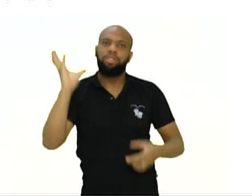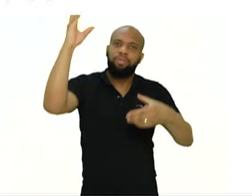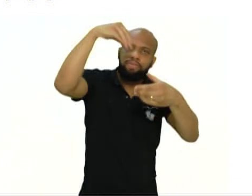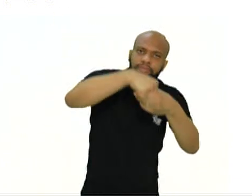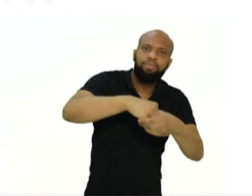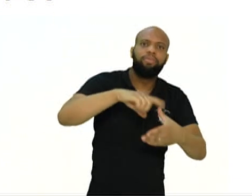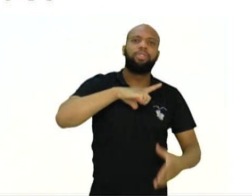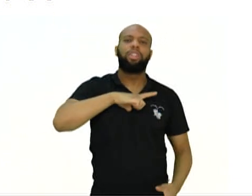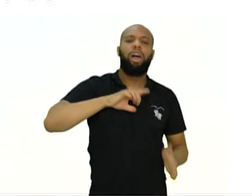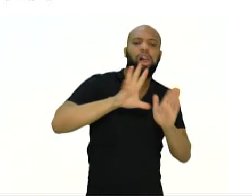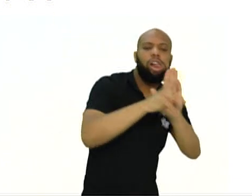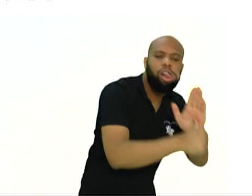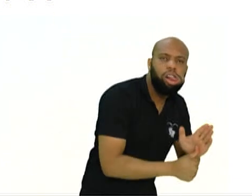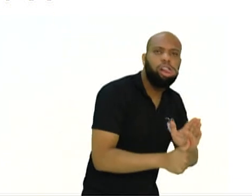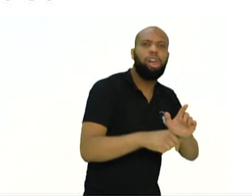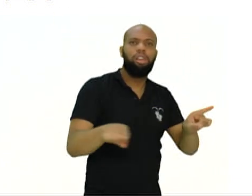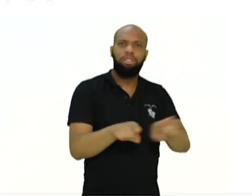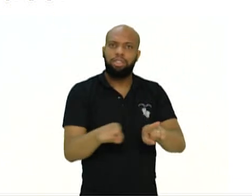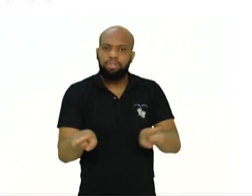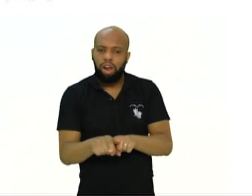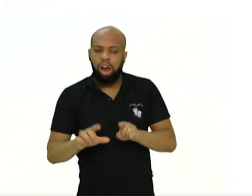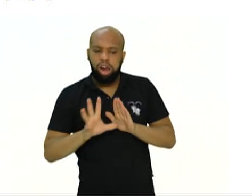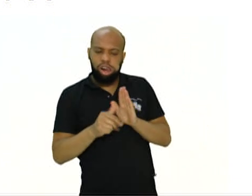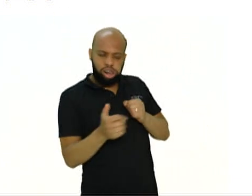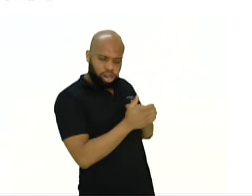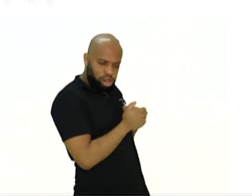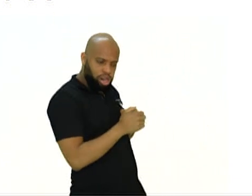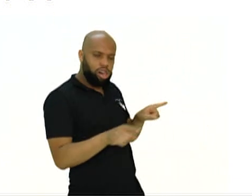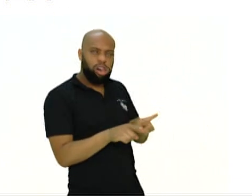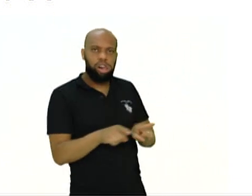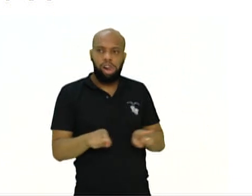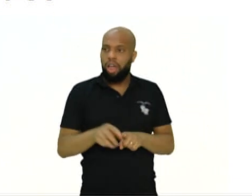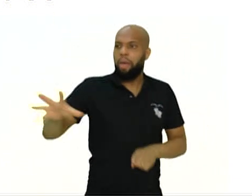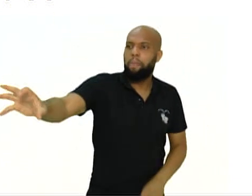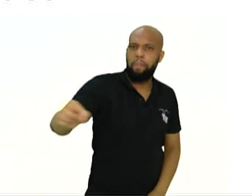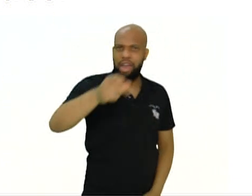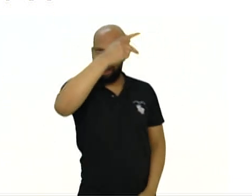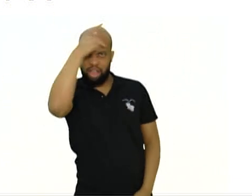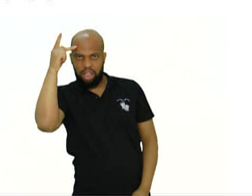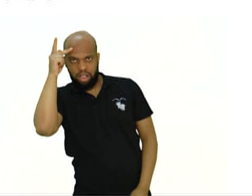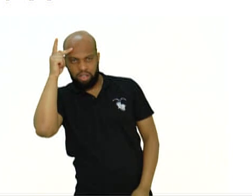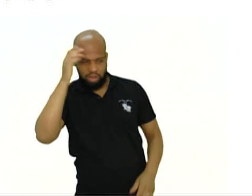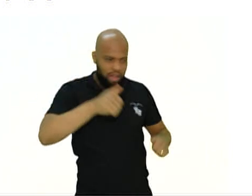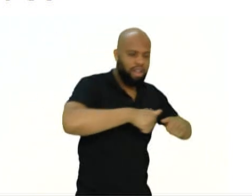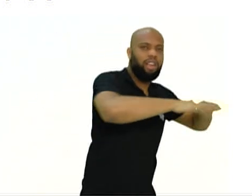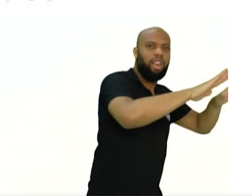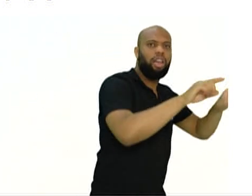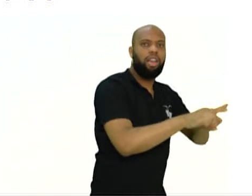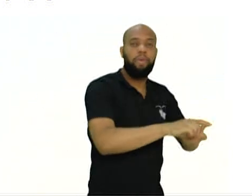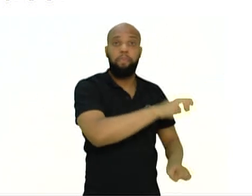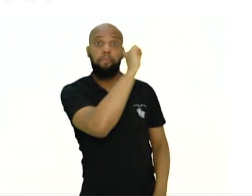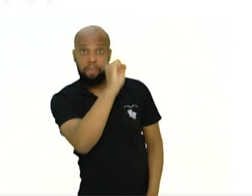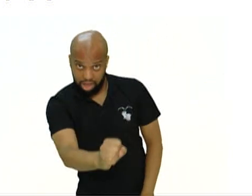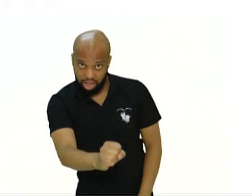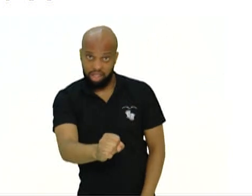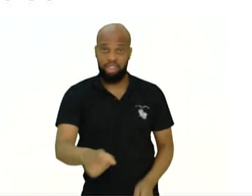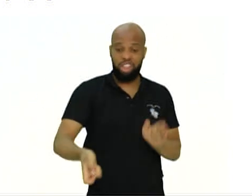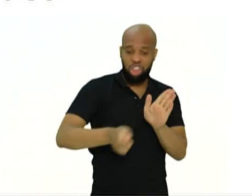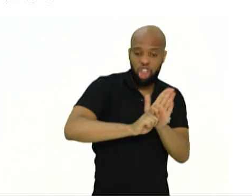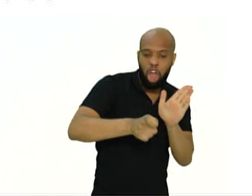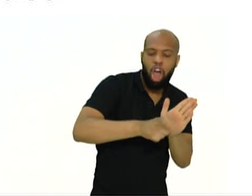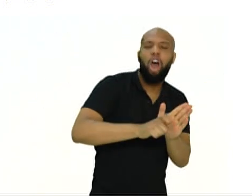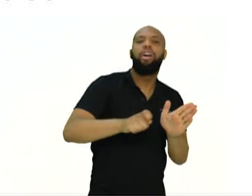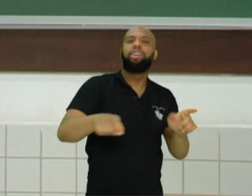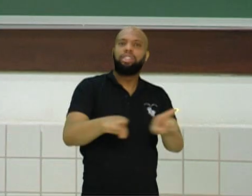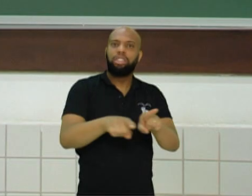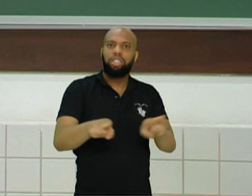ali roubos, furtos, sequestros, né, homicídios, a questão da droga, a